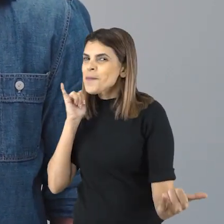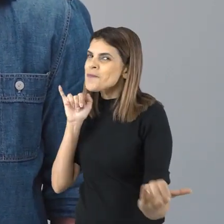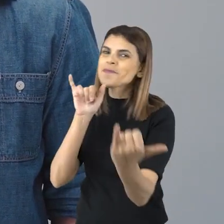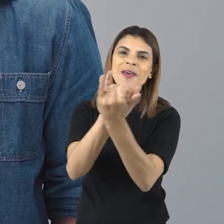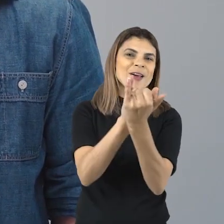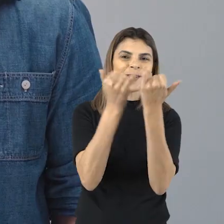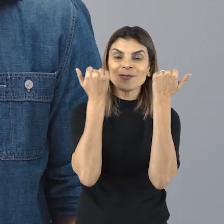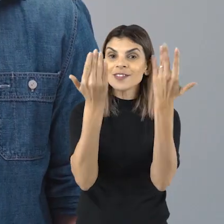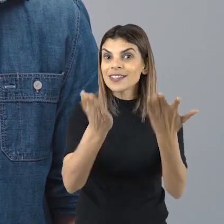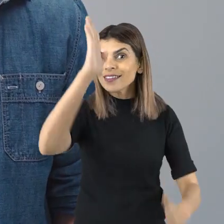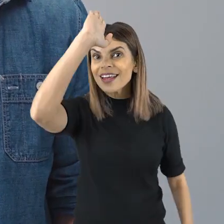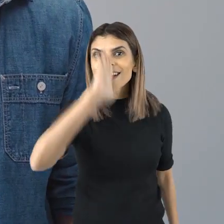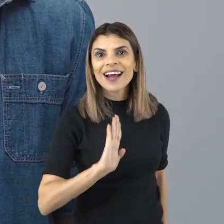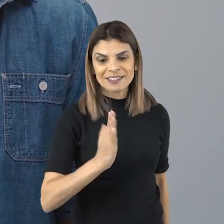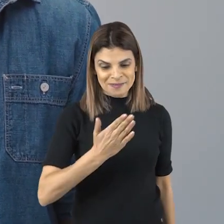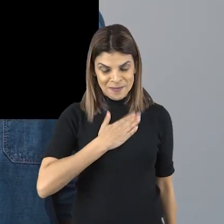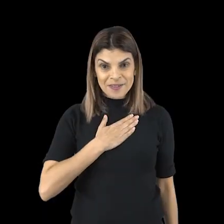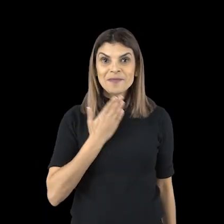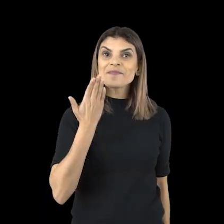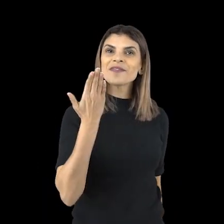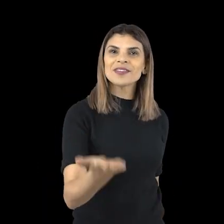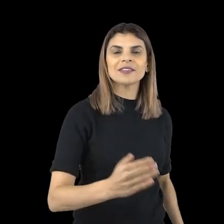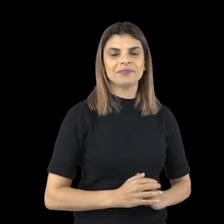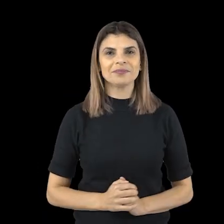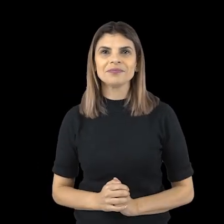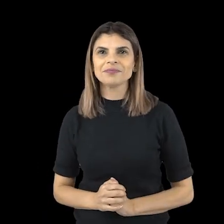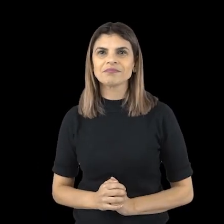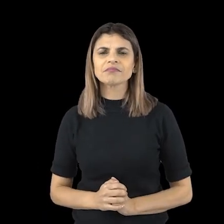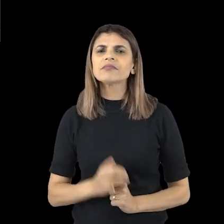perdão total disponibilizado a você e a mim.